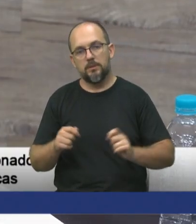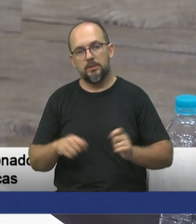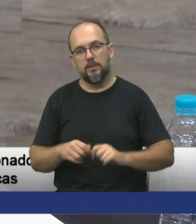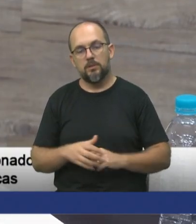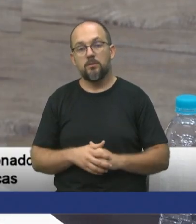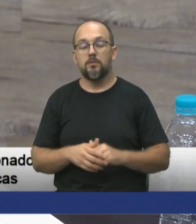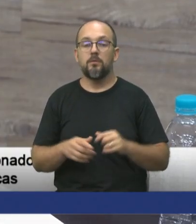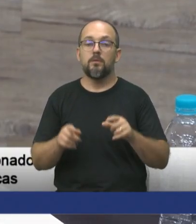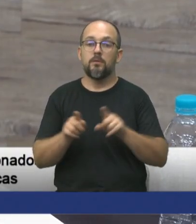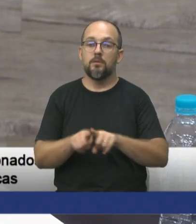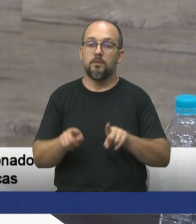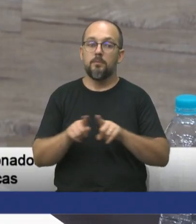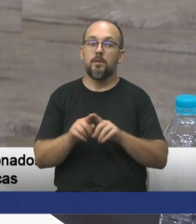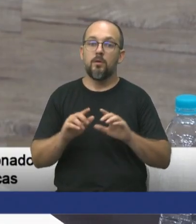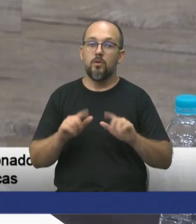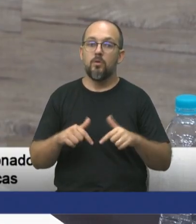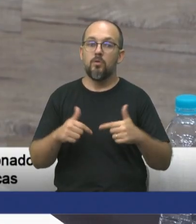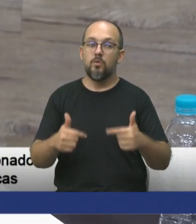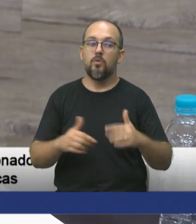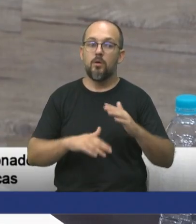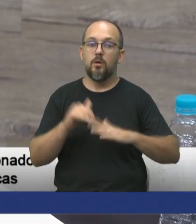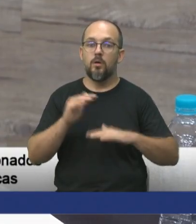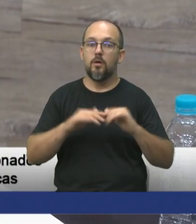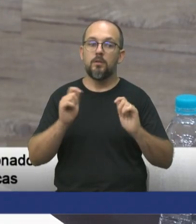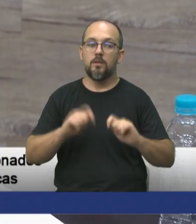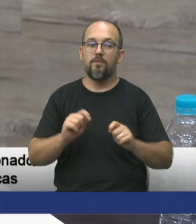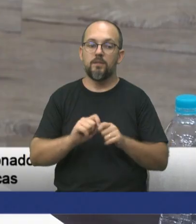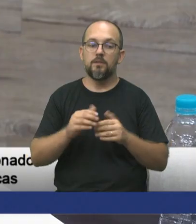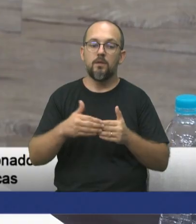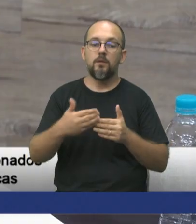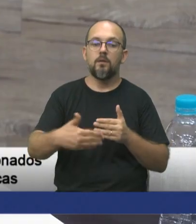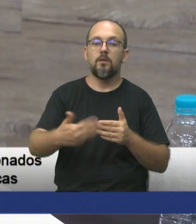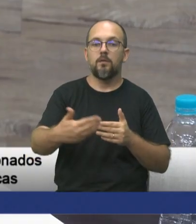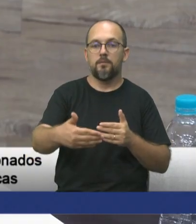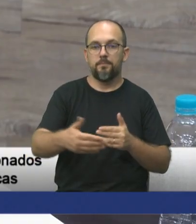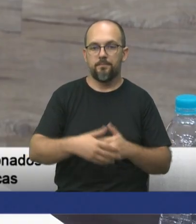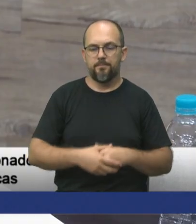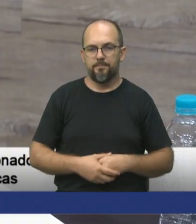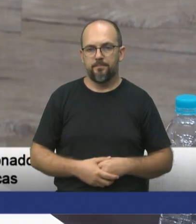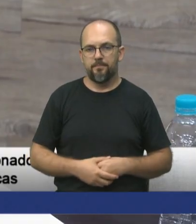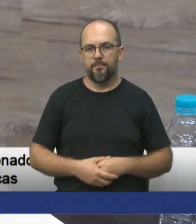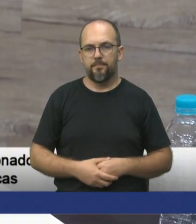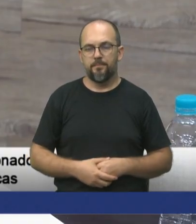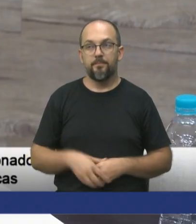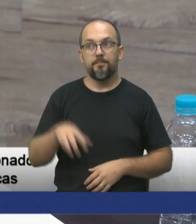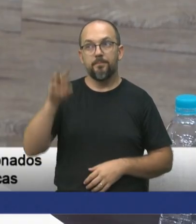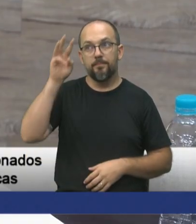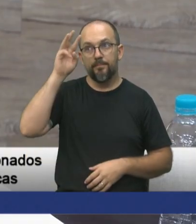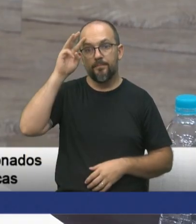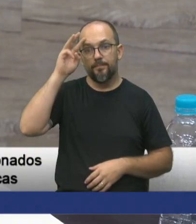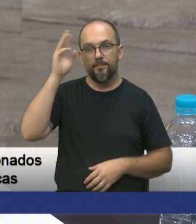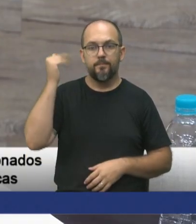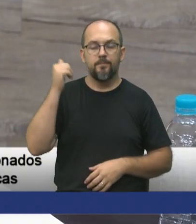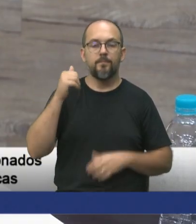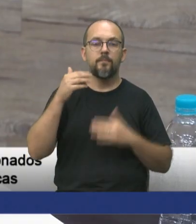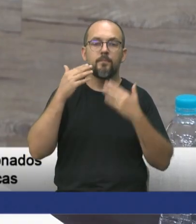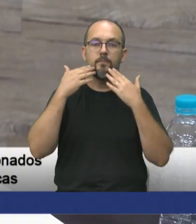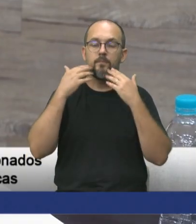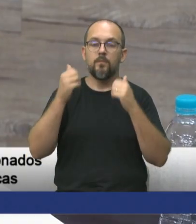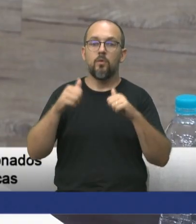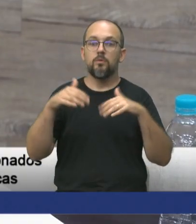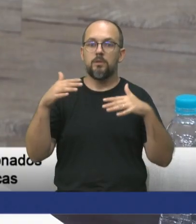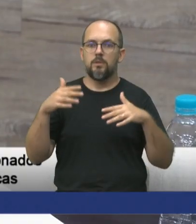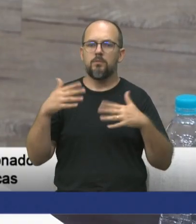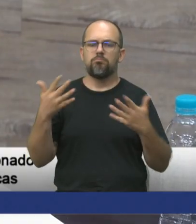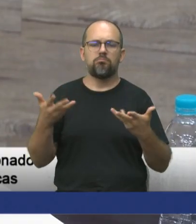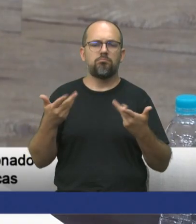e também das ações que nós podemos fazer em seguida, né? Terça-feira nós fizemos uma audiência bastante riquíssima